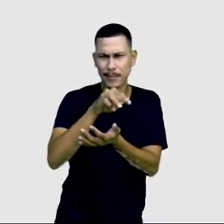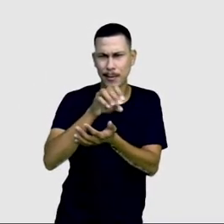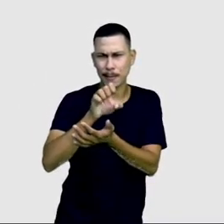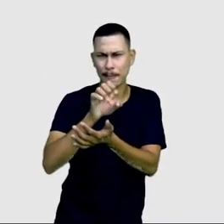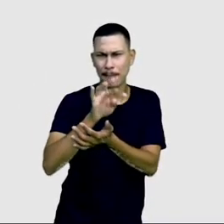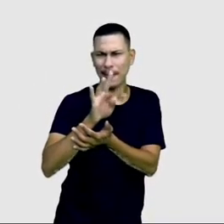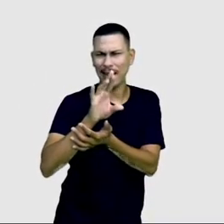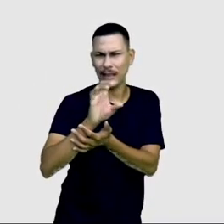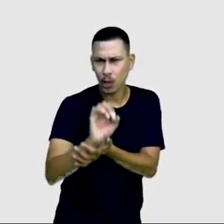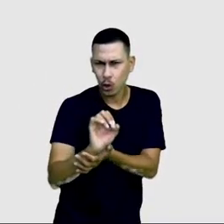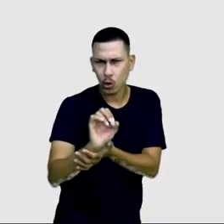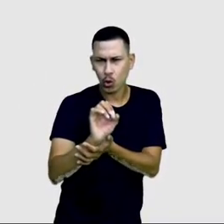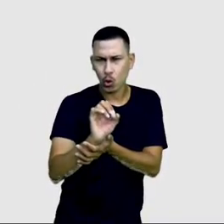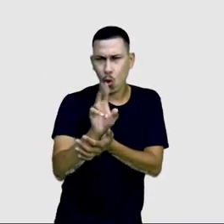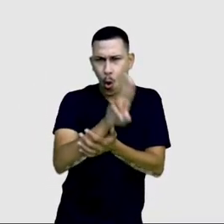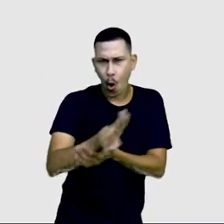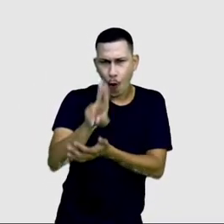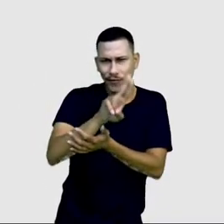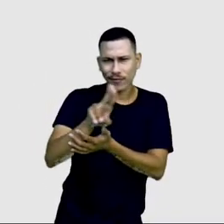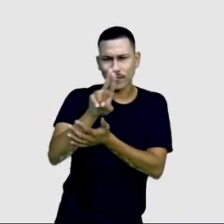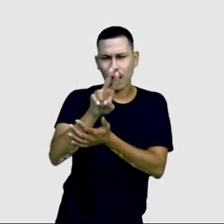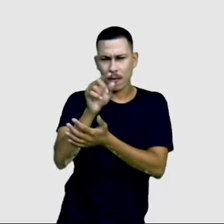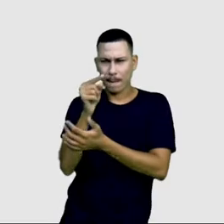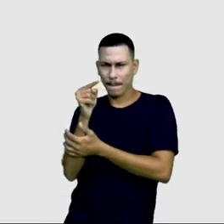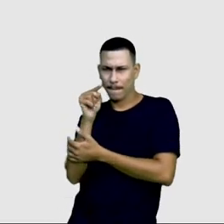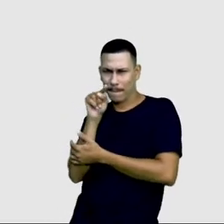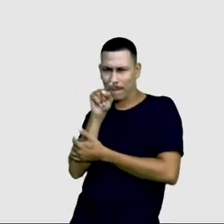é a corda que vai passar, tá certo?